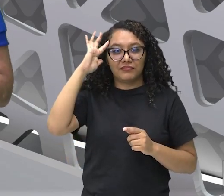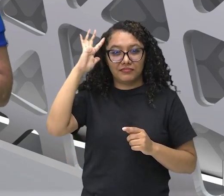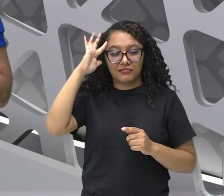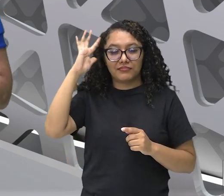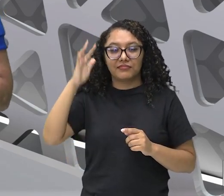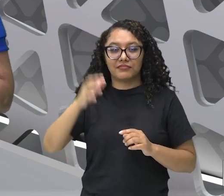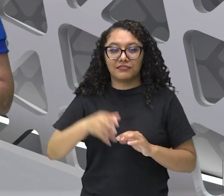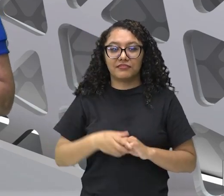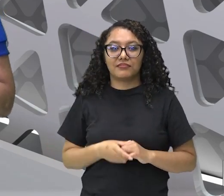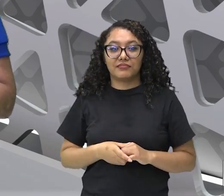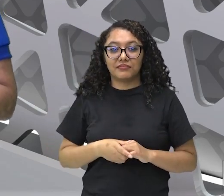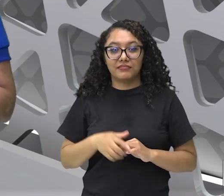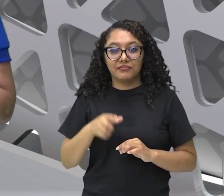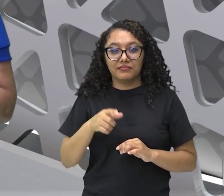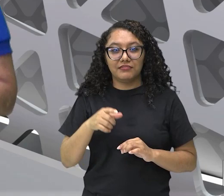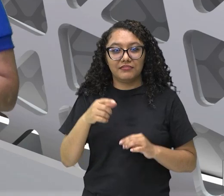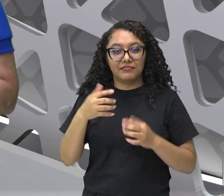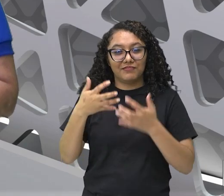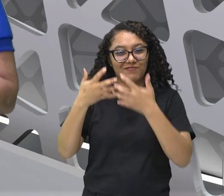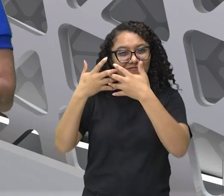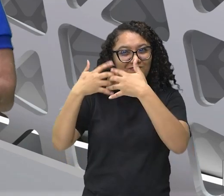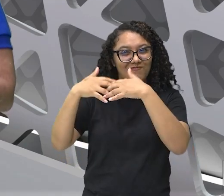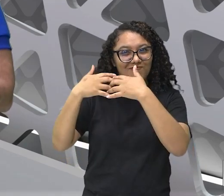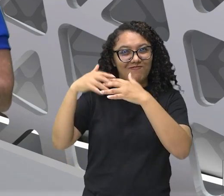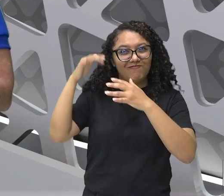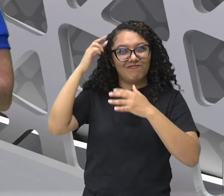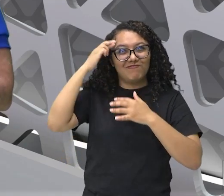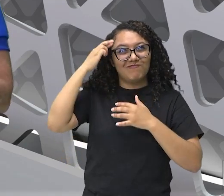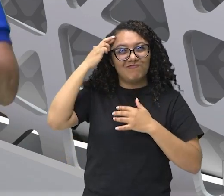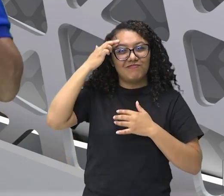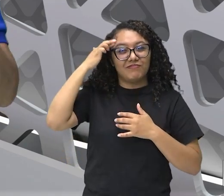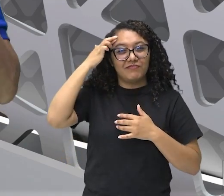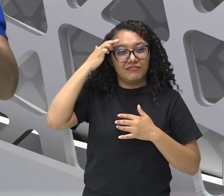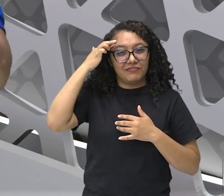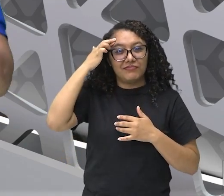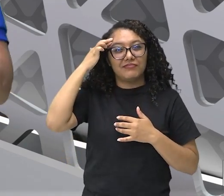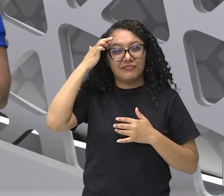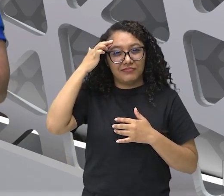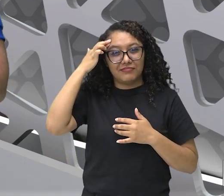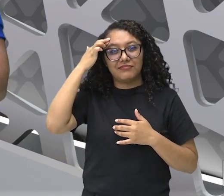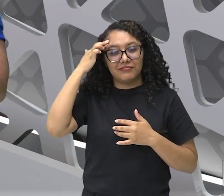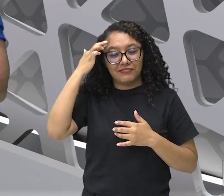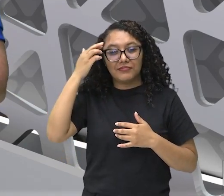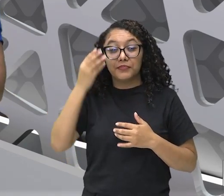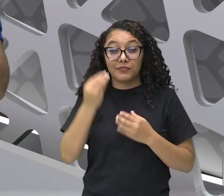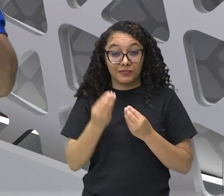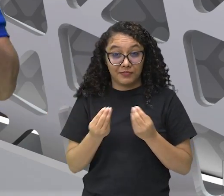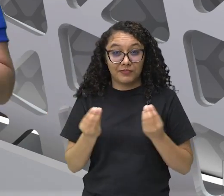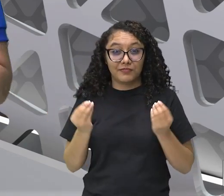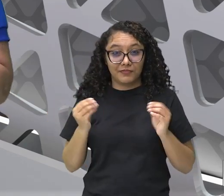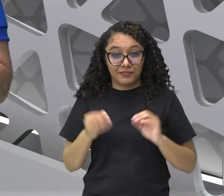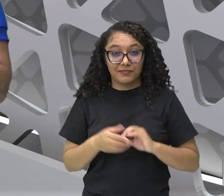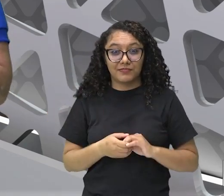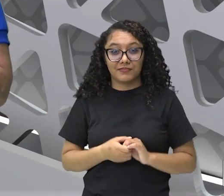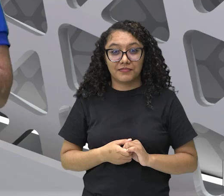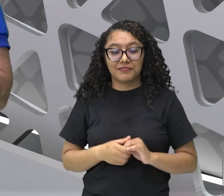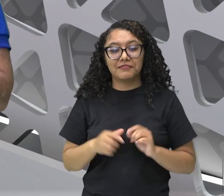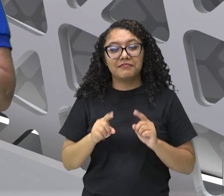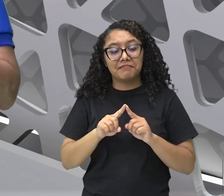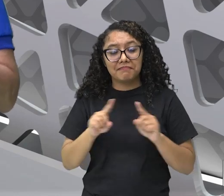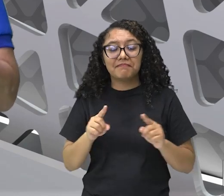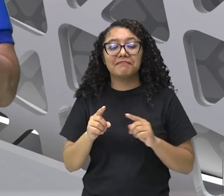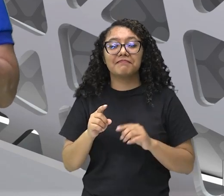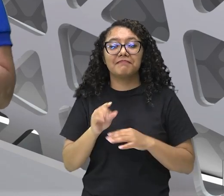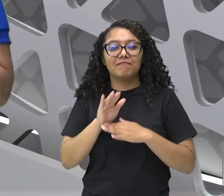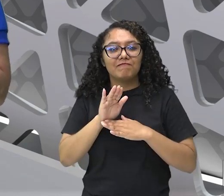filosófico. Vai exigir de vocês muita reflexão, mas nós estamos aqui e vamos